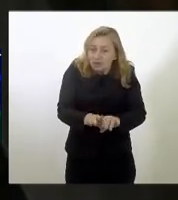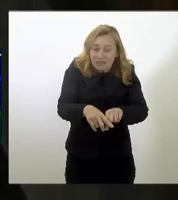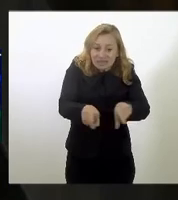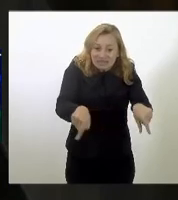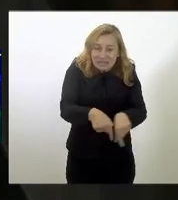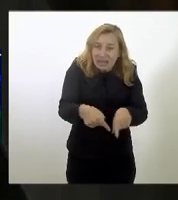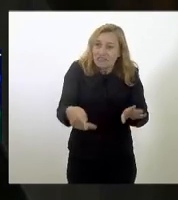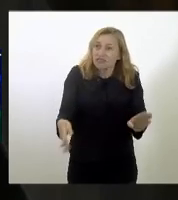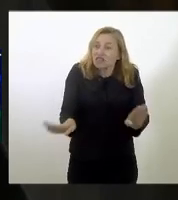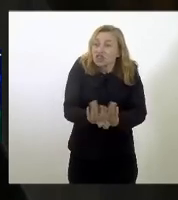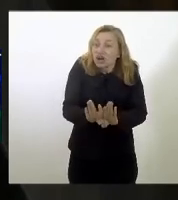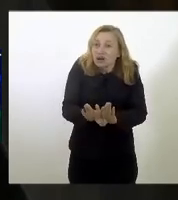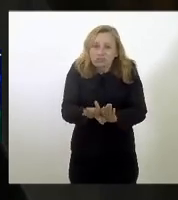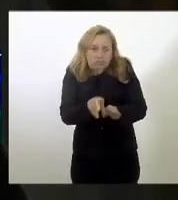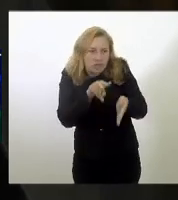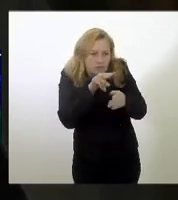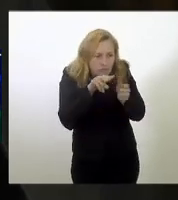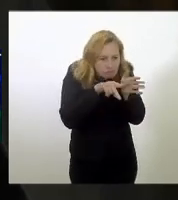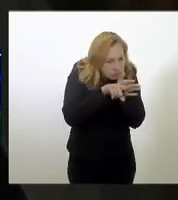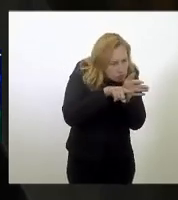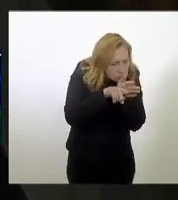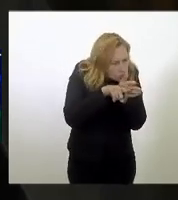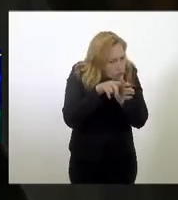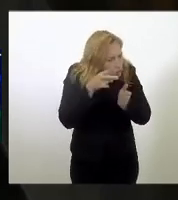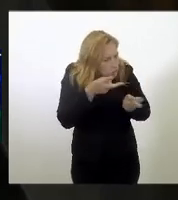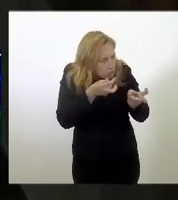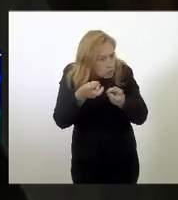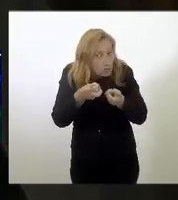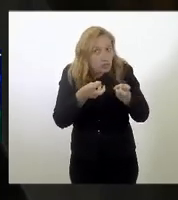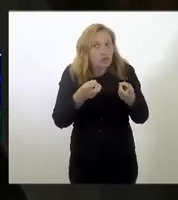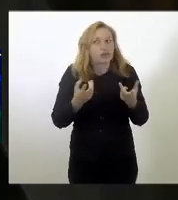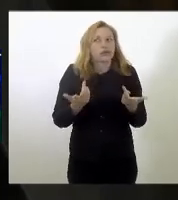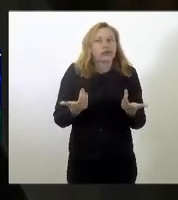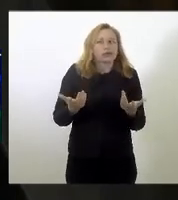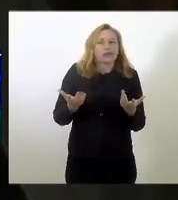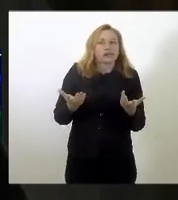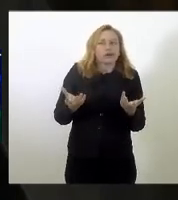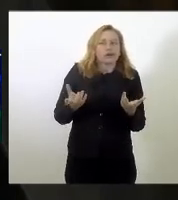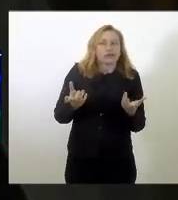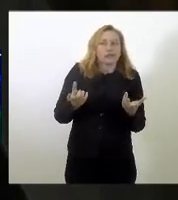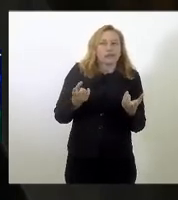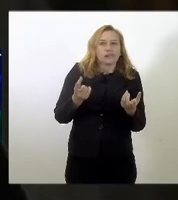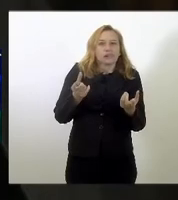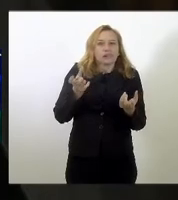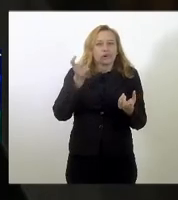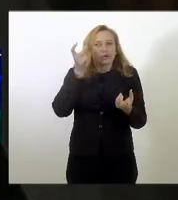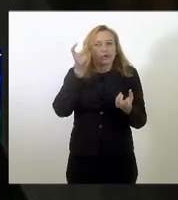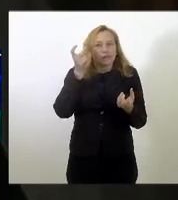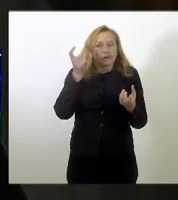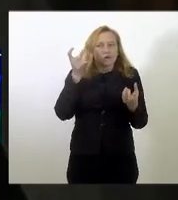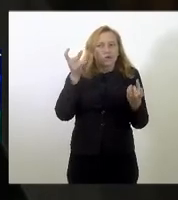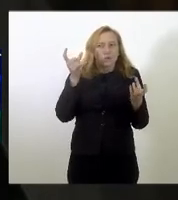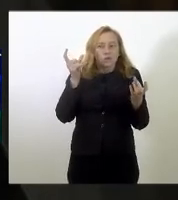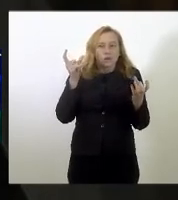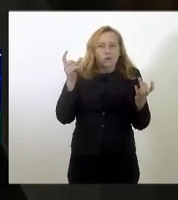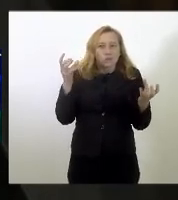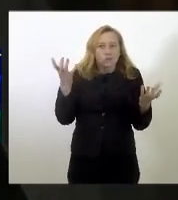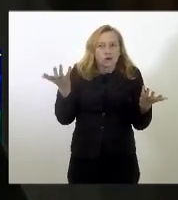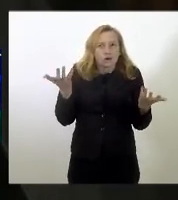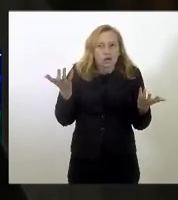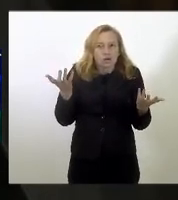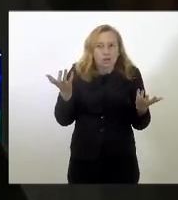da minha fiscalização, coincidência ou não, por incrível que pareça, quem me ligou foi o governador, presidente. E eu